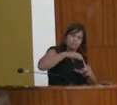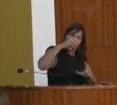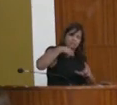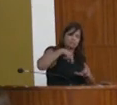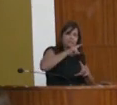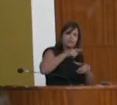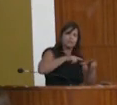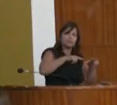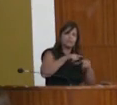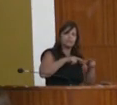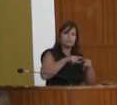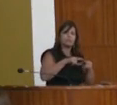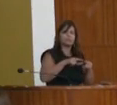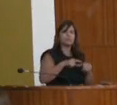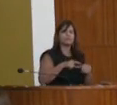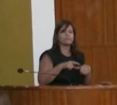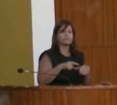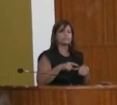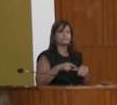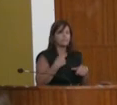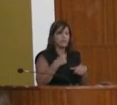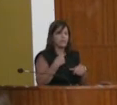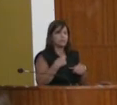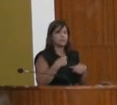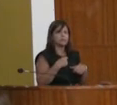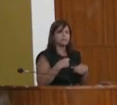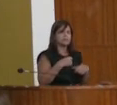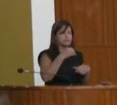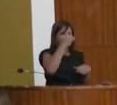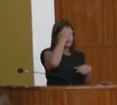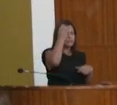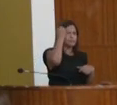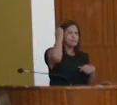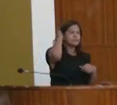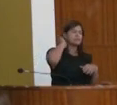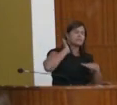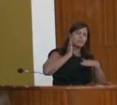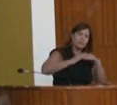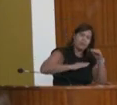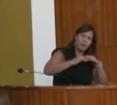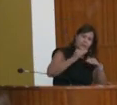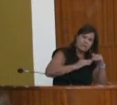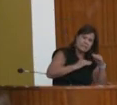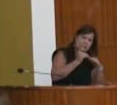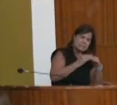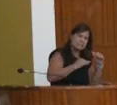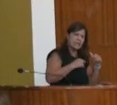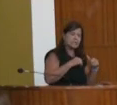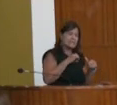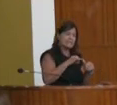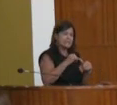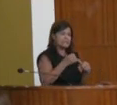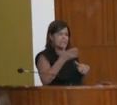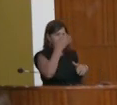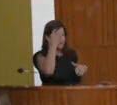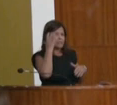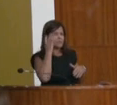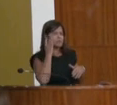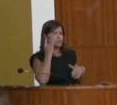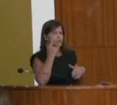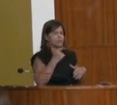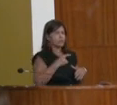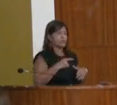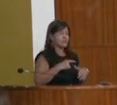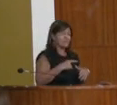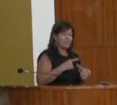importe, importa, mas, ao mesmo tempo, a gente tem que preparar a terra para o cultivo próximo. Então, enquanto a gente não consegue garantir o acesso dessas crianças com deficiência